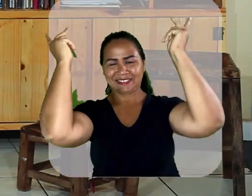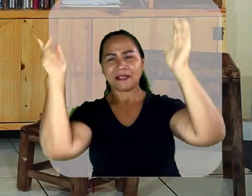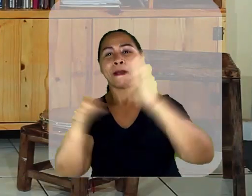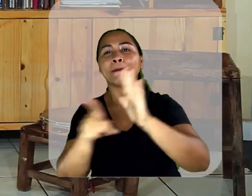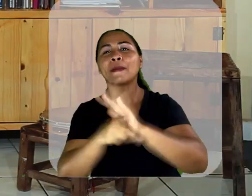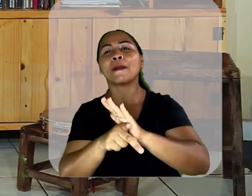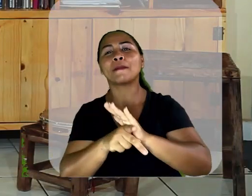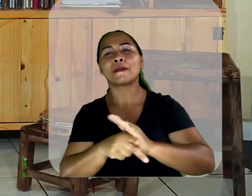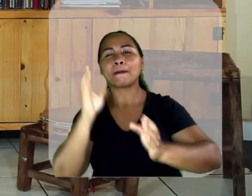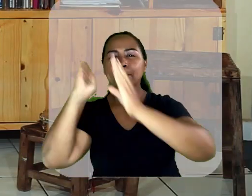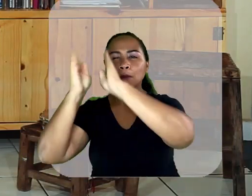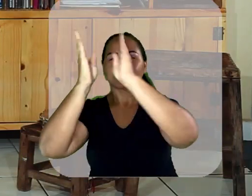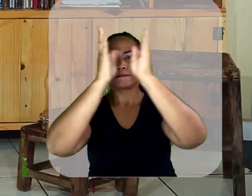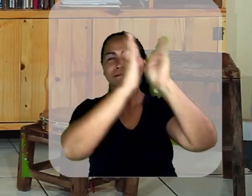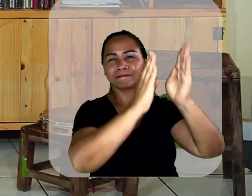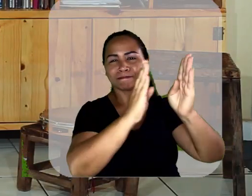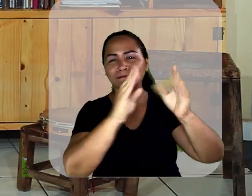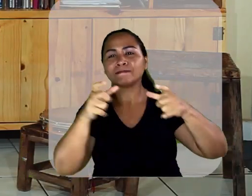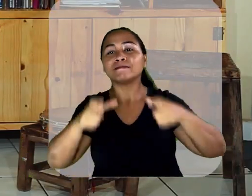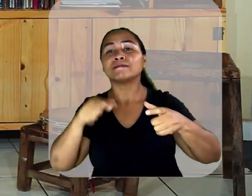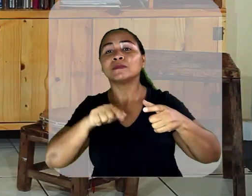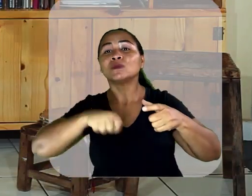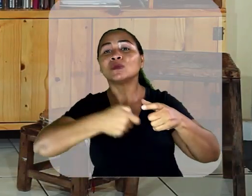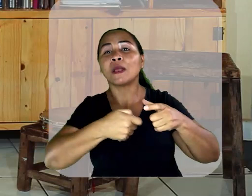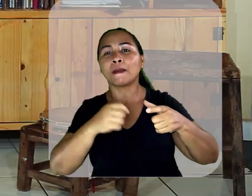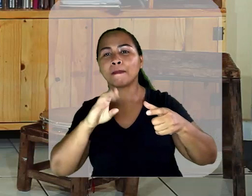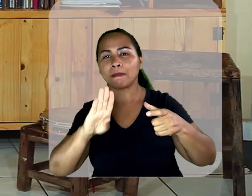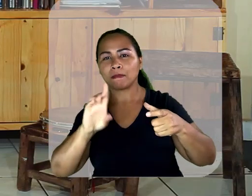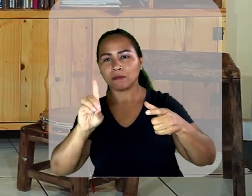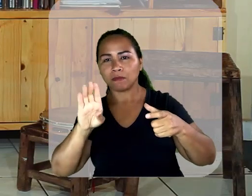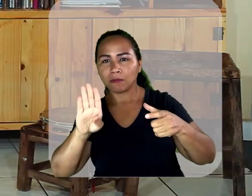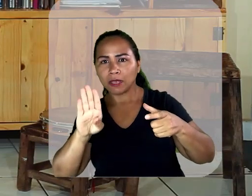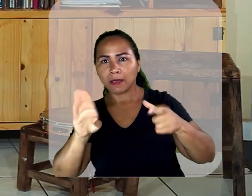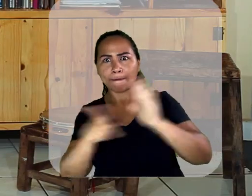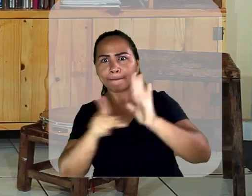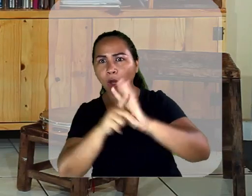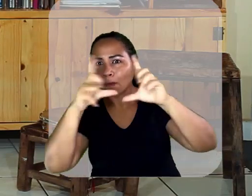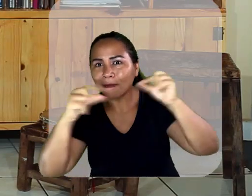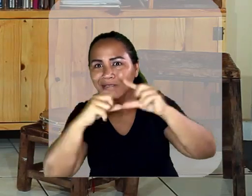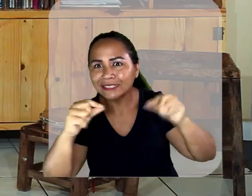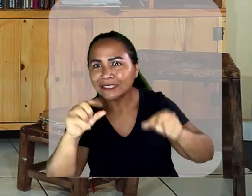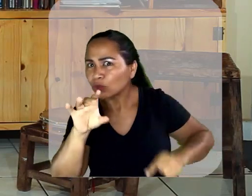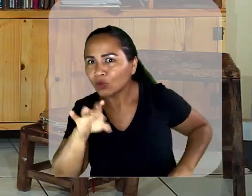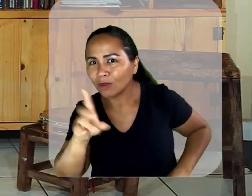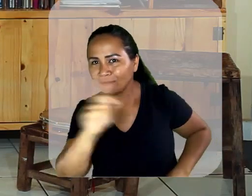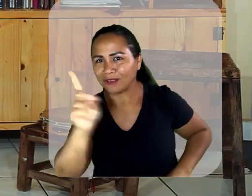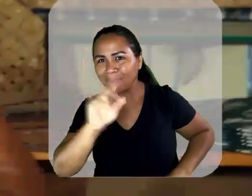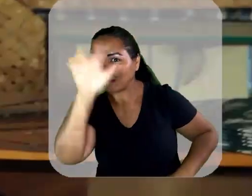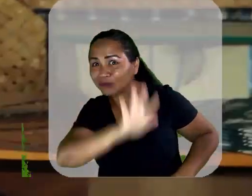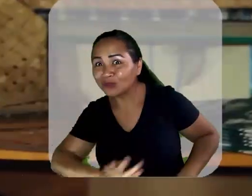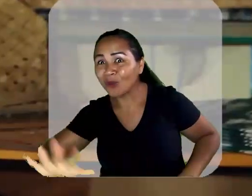biblioteca que por nós brasileiros, não somente brasilienses ou candangos, tem essa importância tão grande,